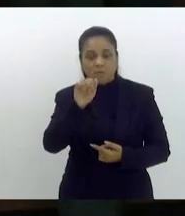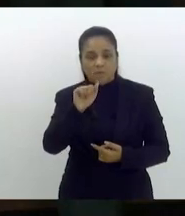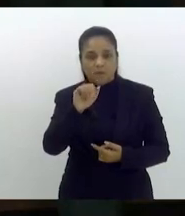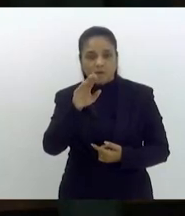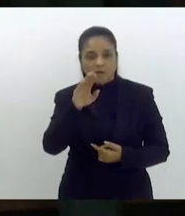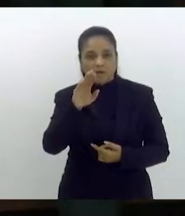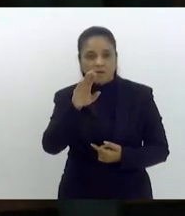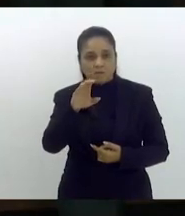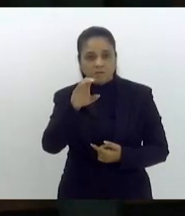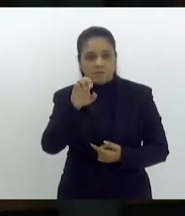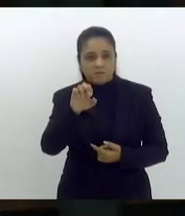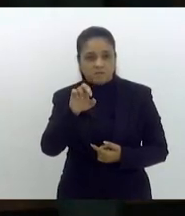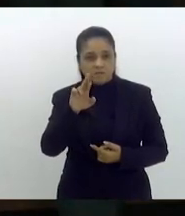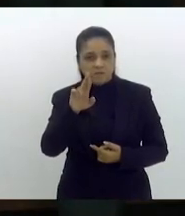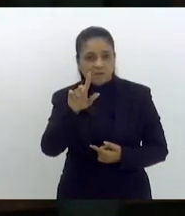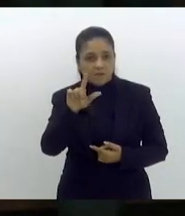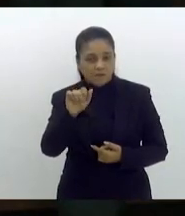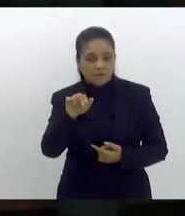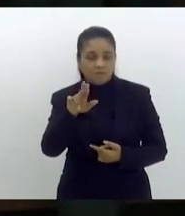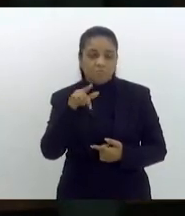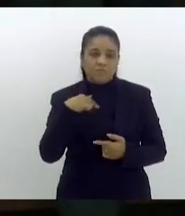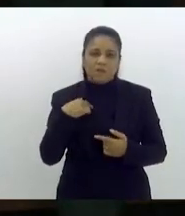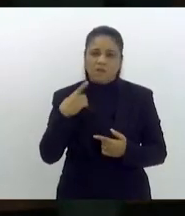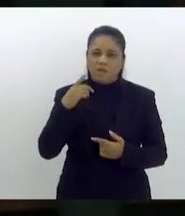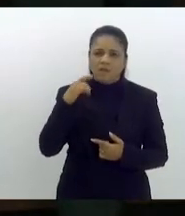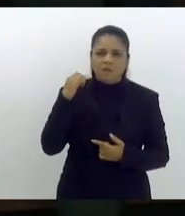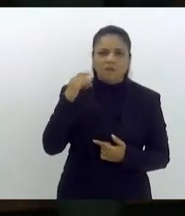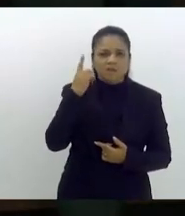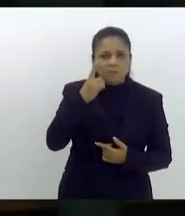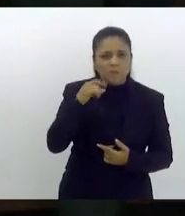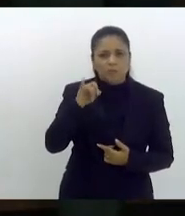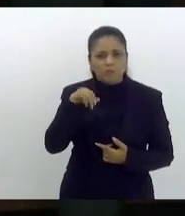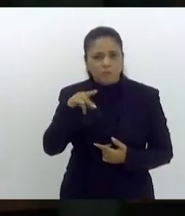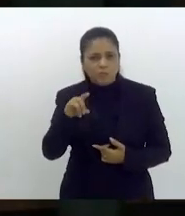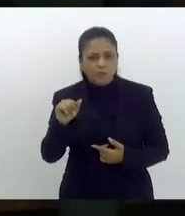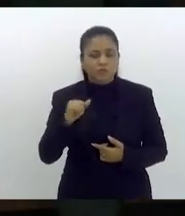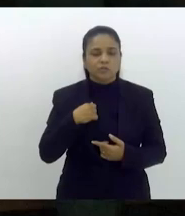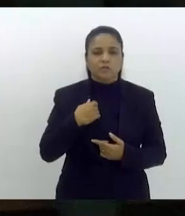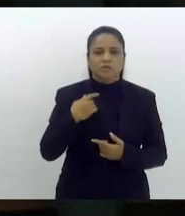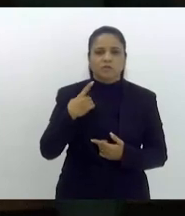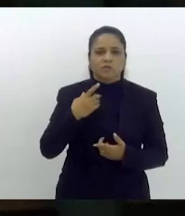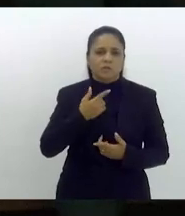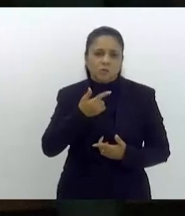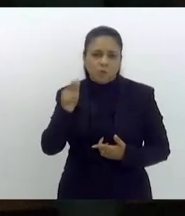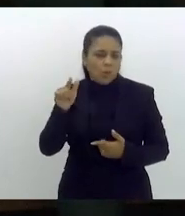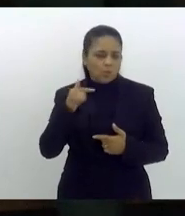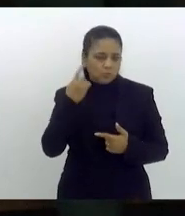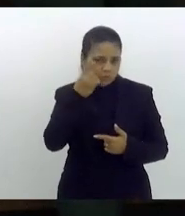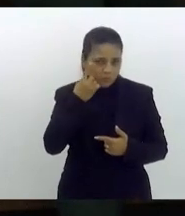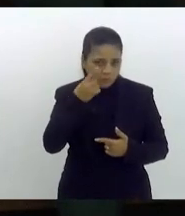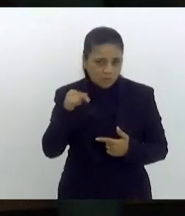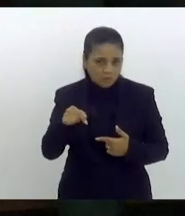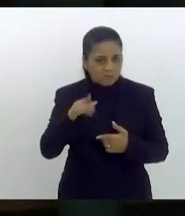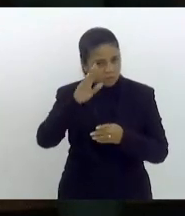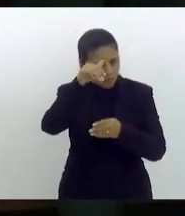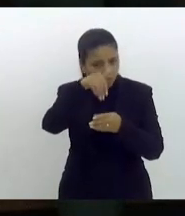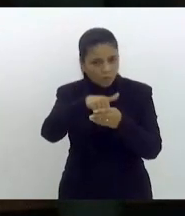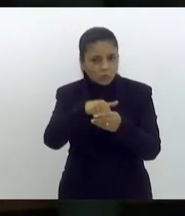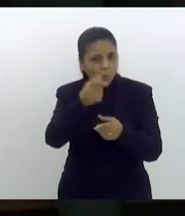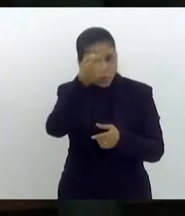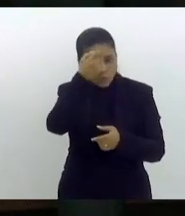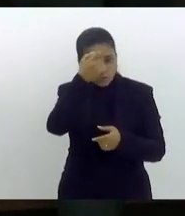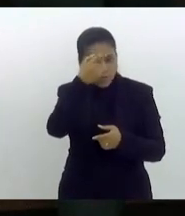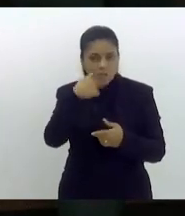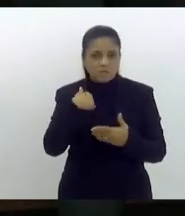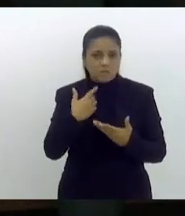deputada índio Tiago Alan que estava aqui entre outros Nós voltamos por convicção eu não recebi nenhuma